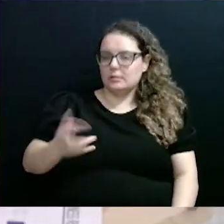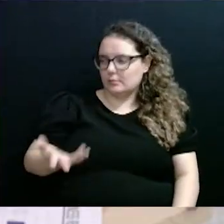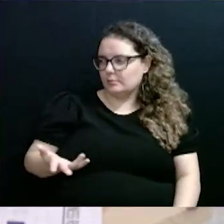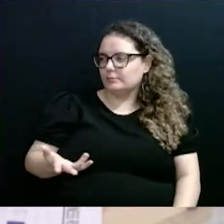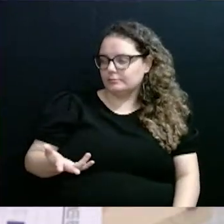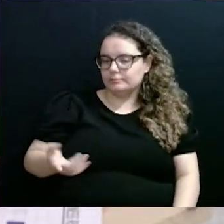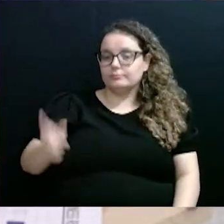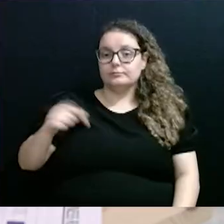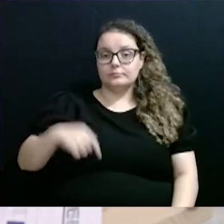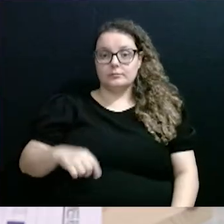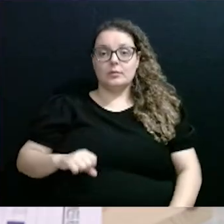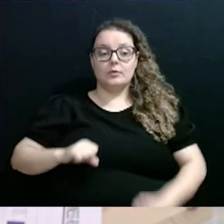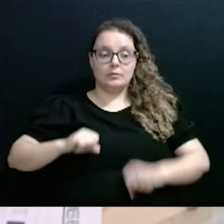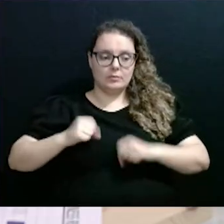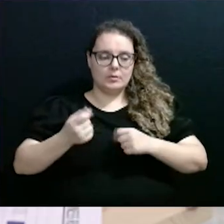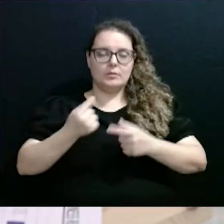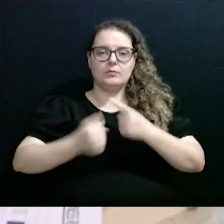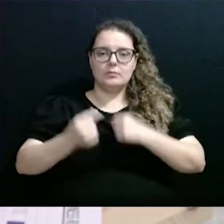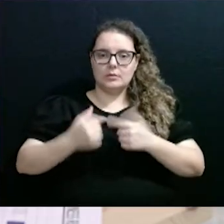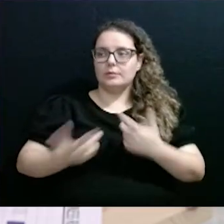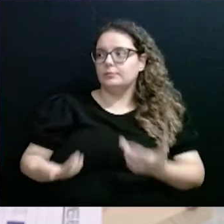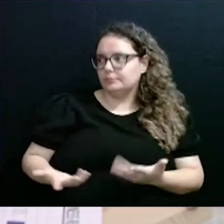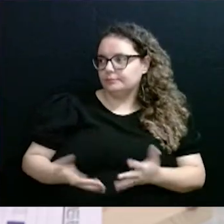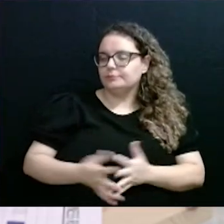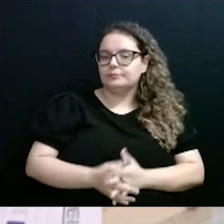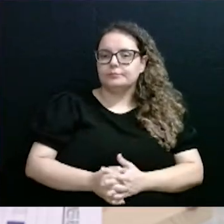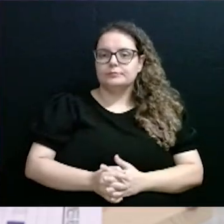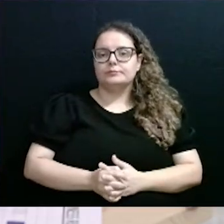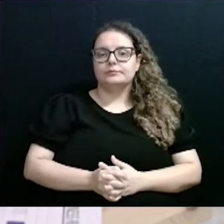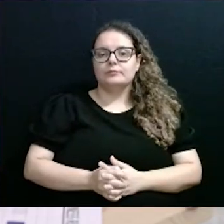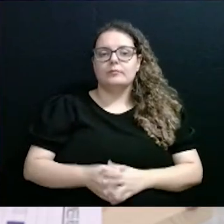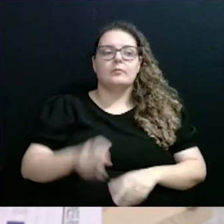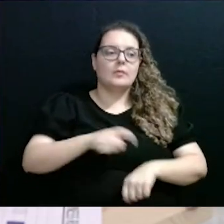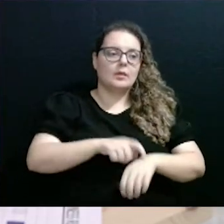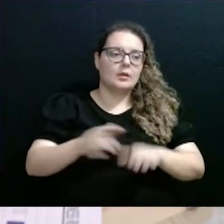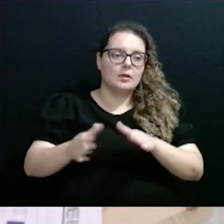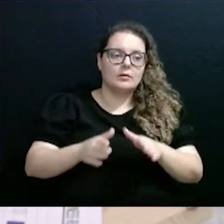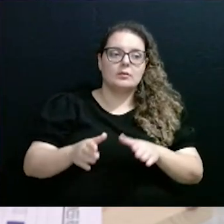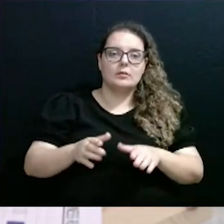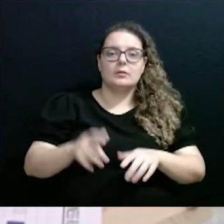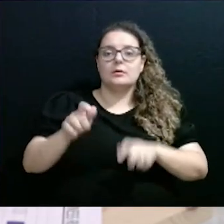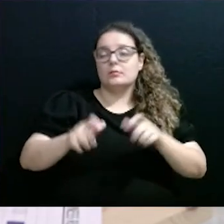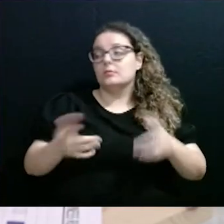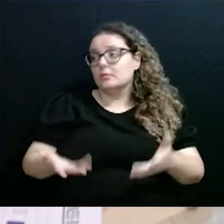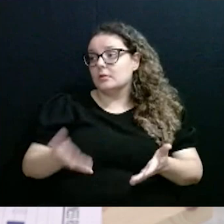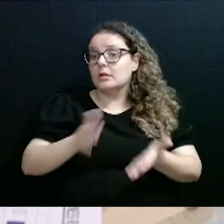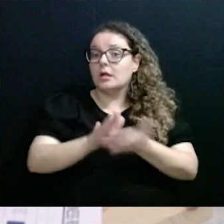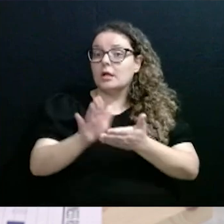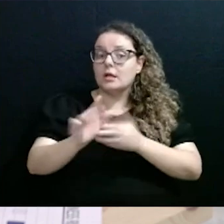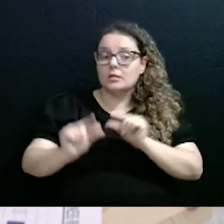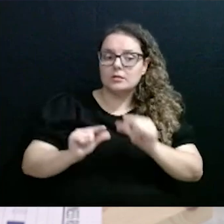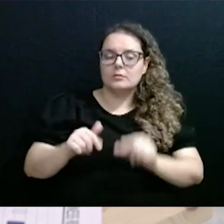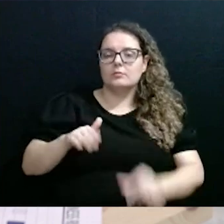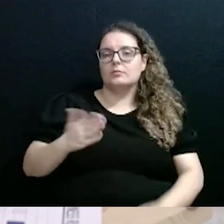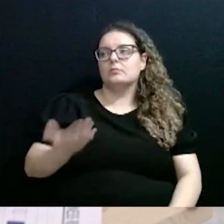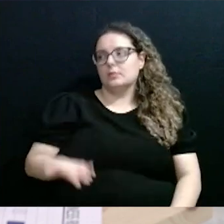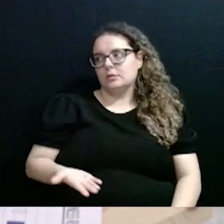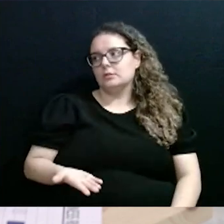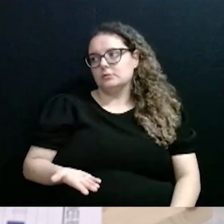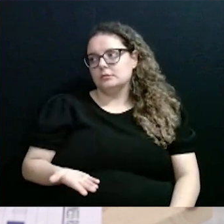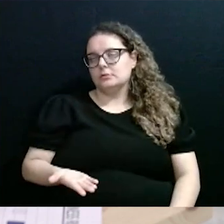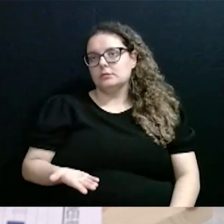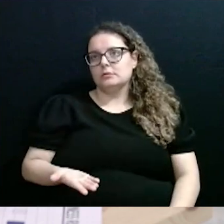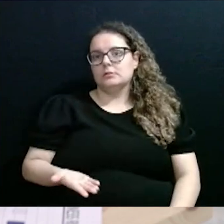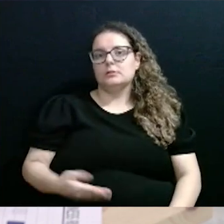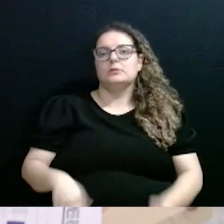Então é um reforço orçamentário para esse momento que as pessoas acabam realmente gastando um pouco mais. Além disso,